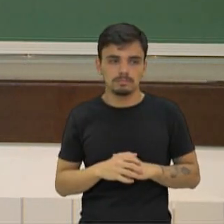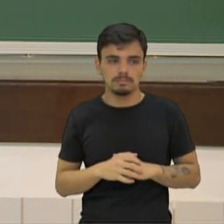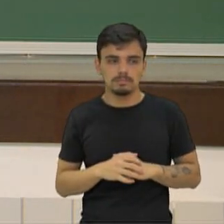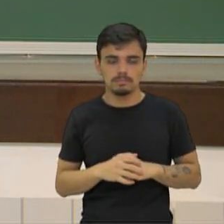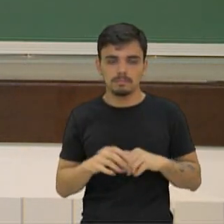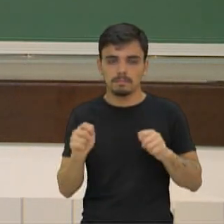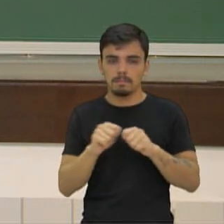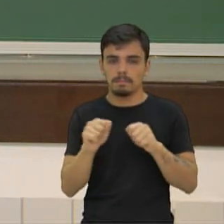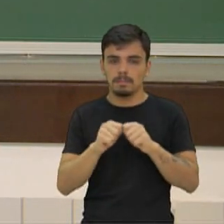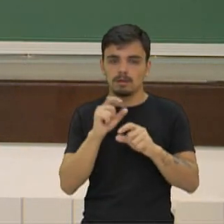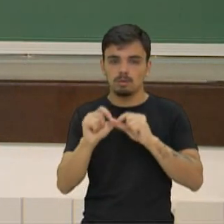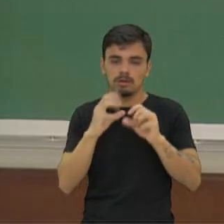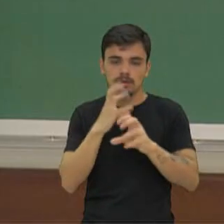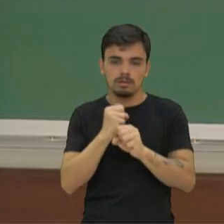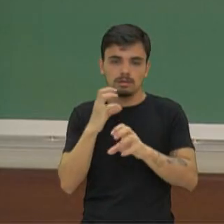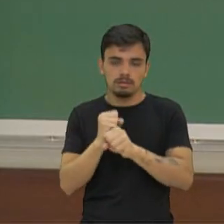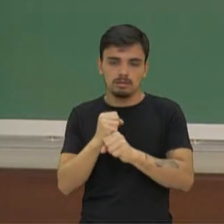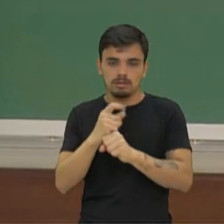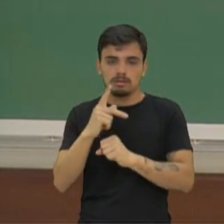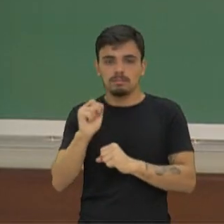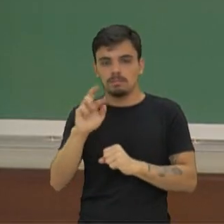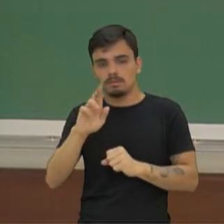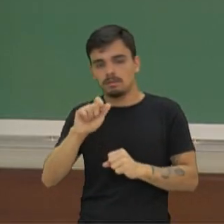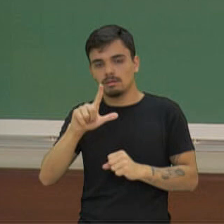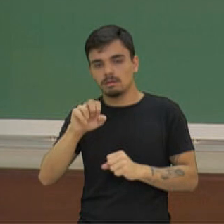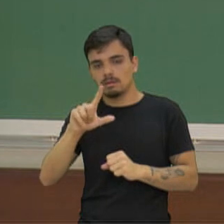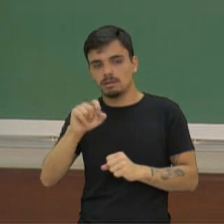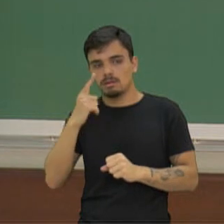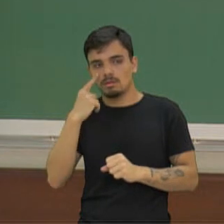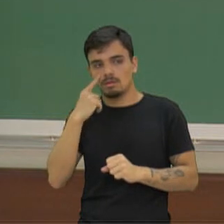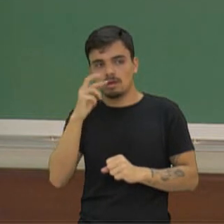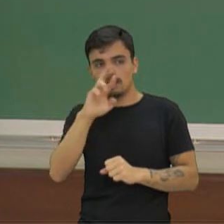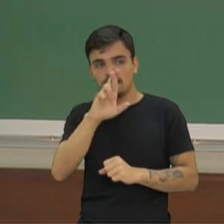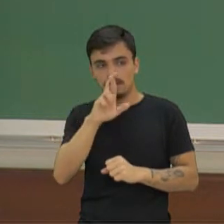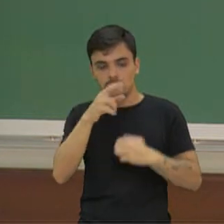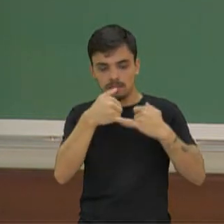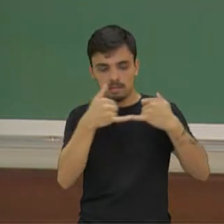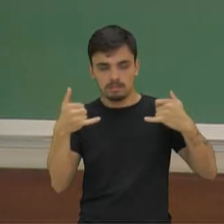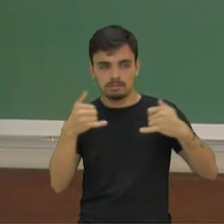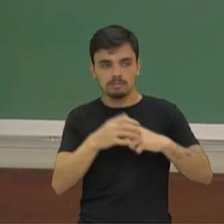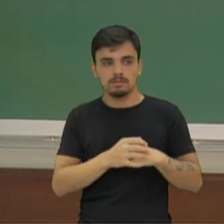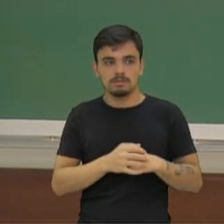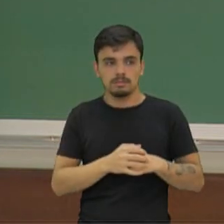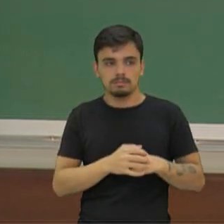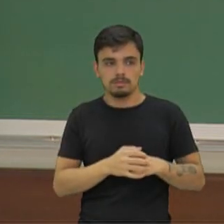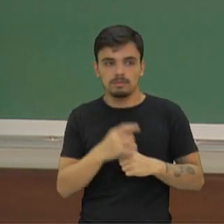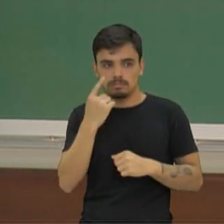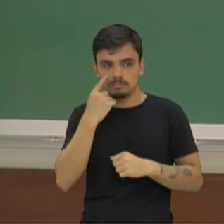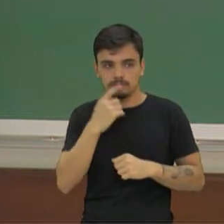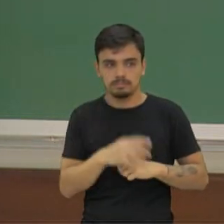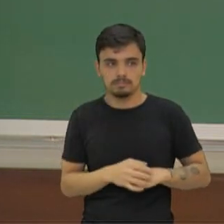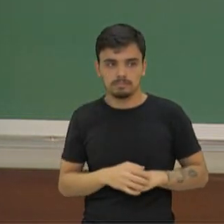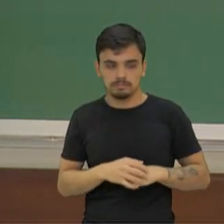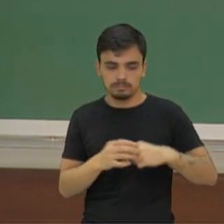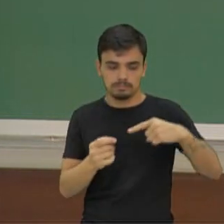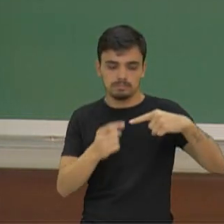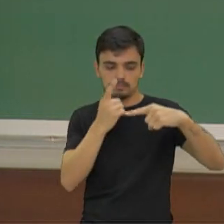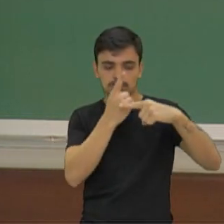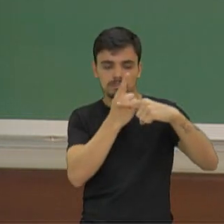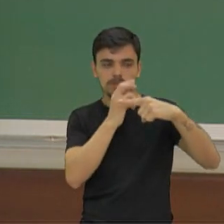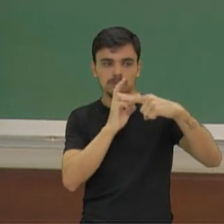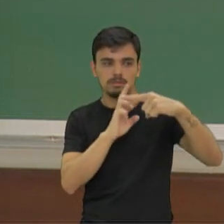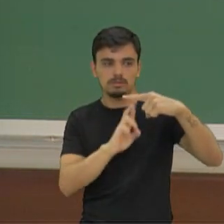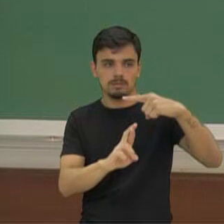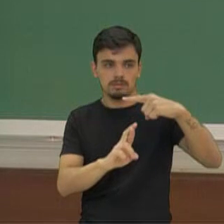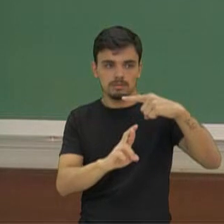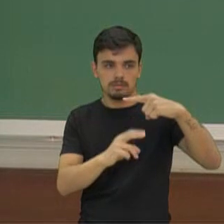Fazendo então o cálculo do paralelo, vamos chamar o paralelo aqui de R'. Então eu vou ter 1 sobre R', que é esse paralelo,